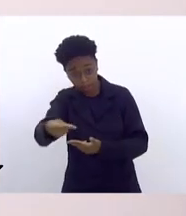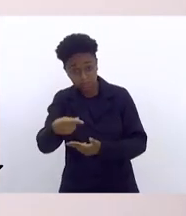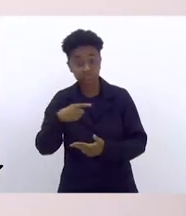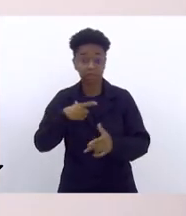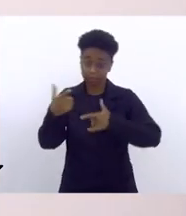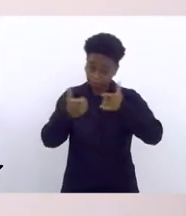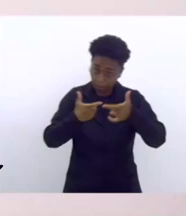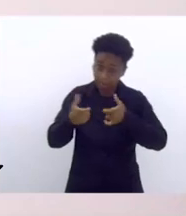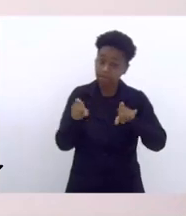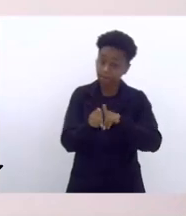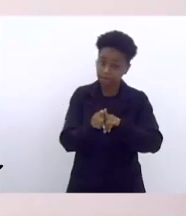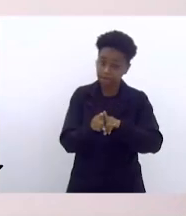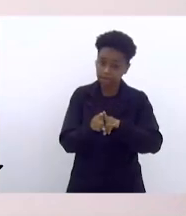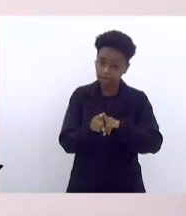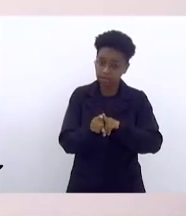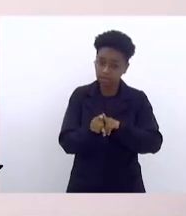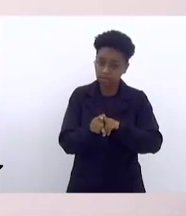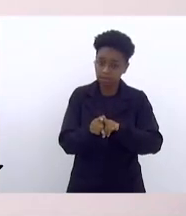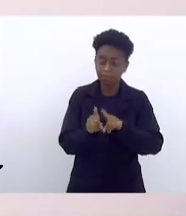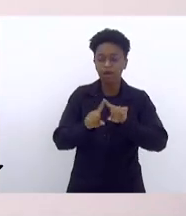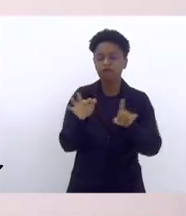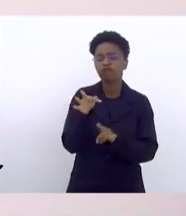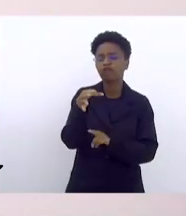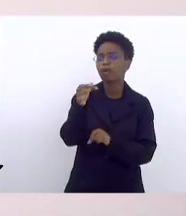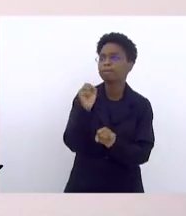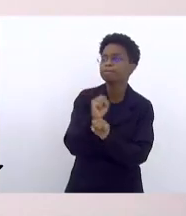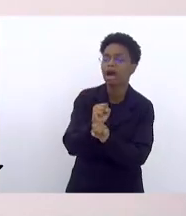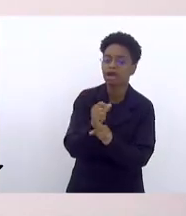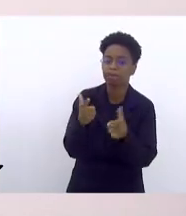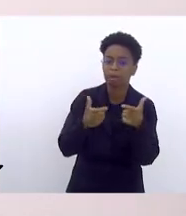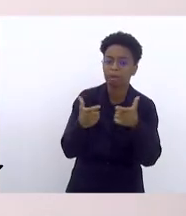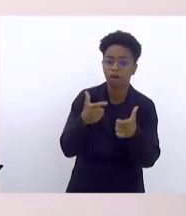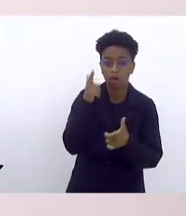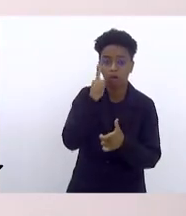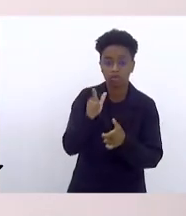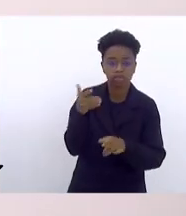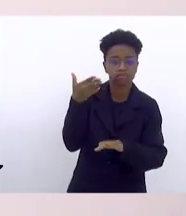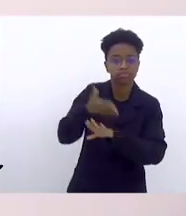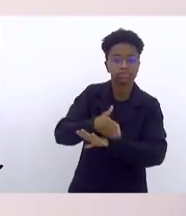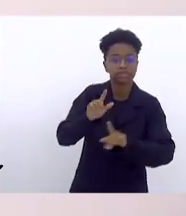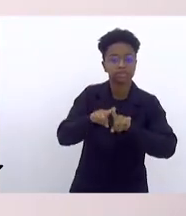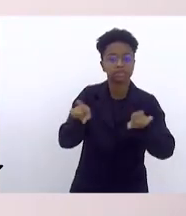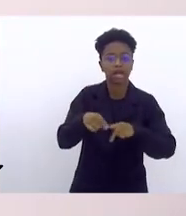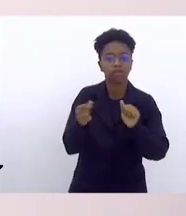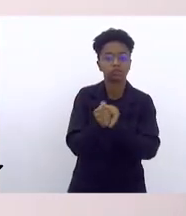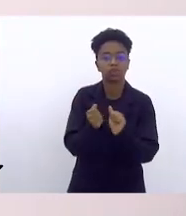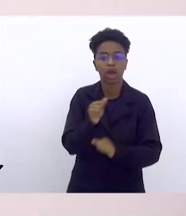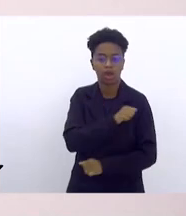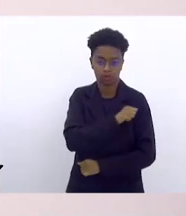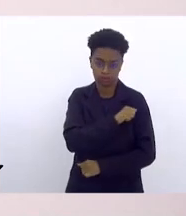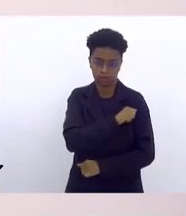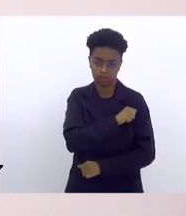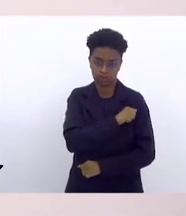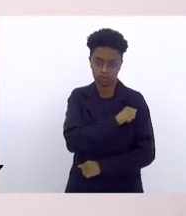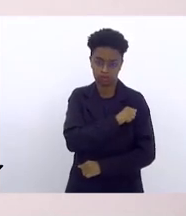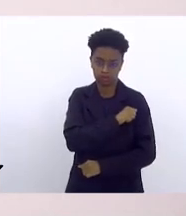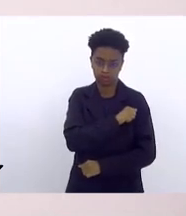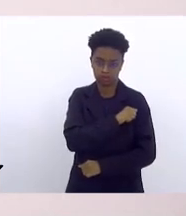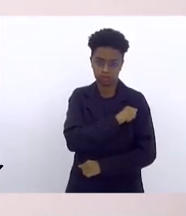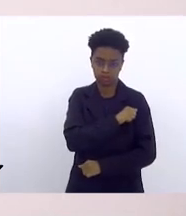tem tiroteio mas sempre tem um dia que o tiroteio para e você consegue estar na sala de aula com seus alunos e nesses